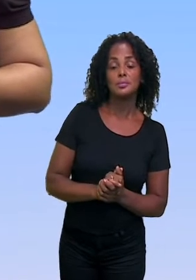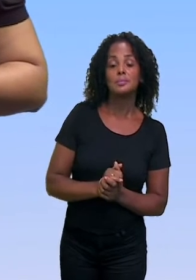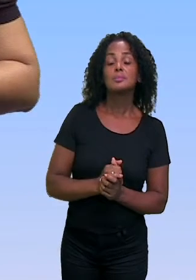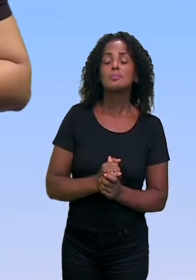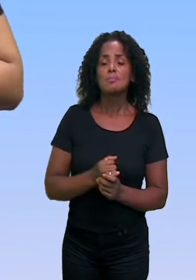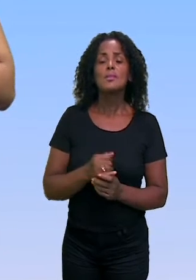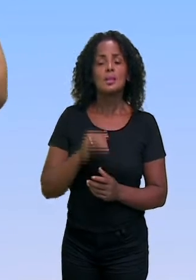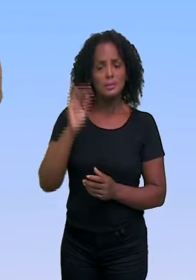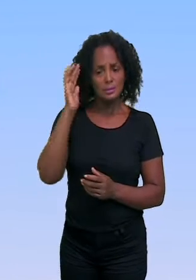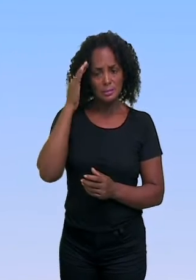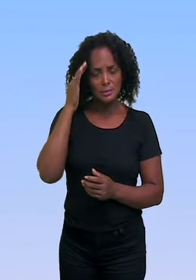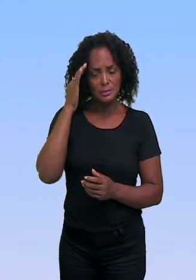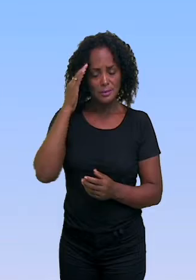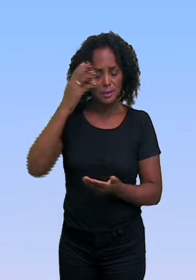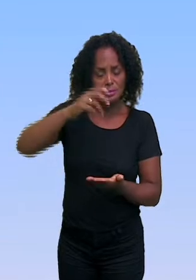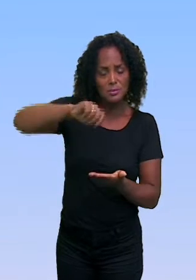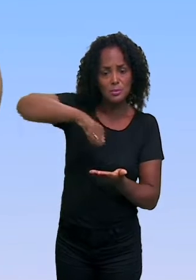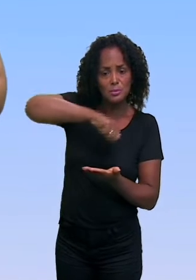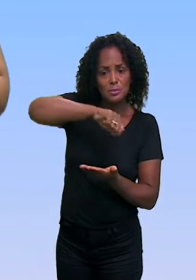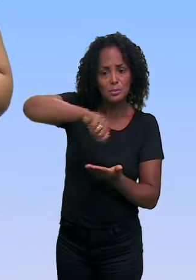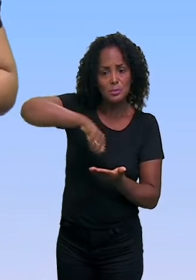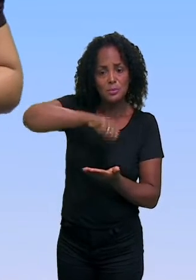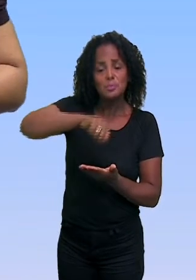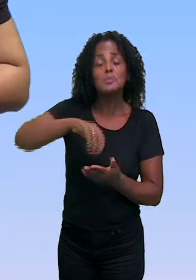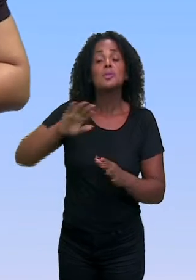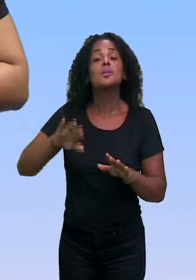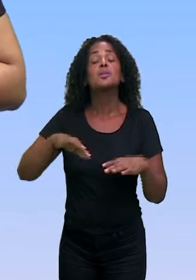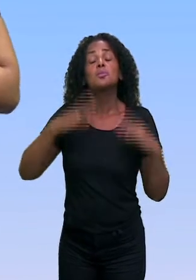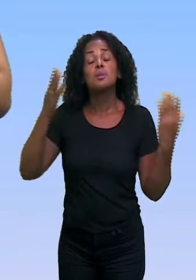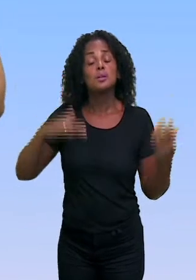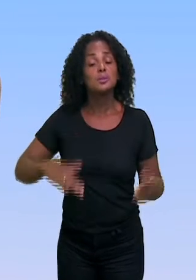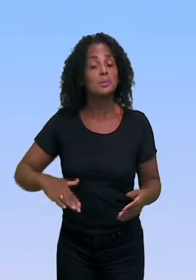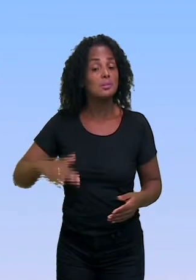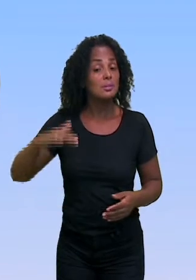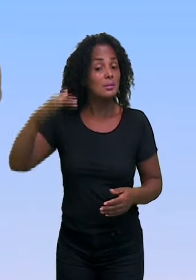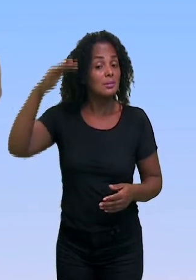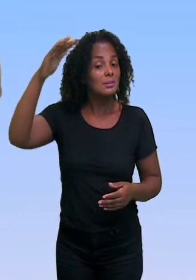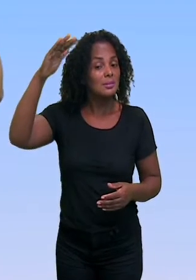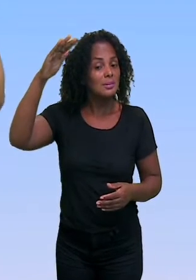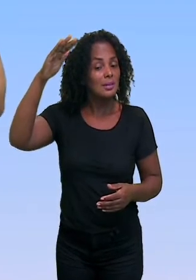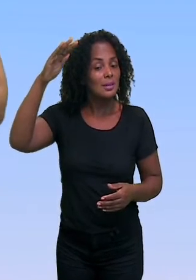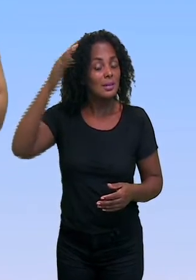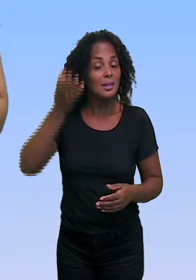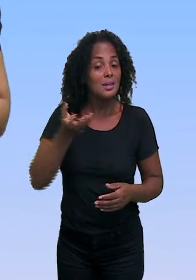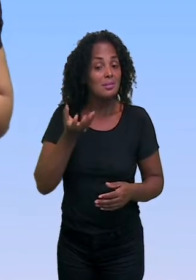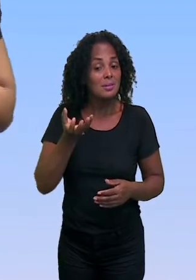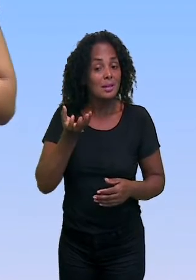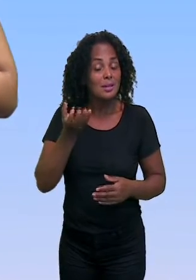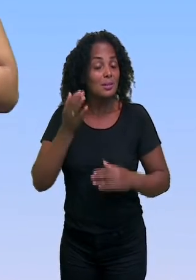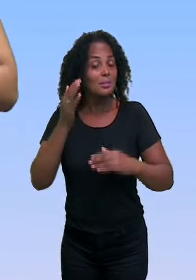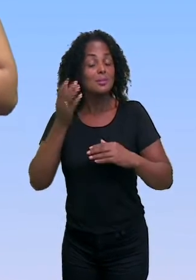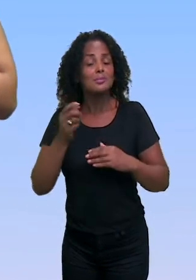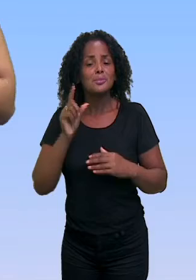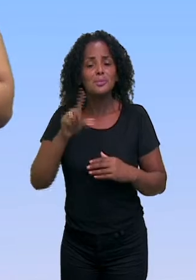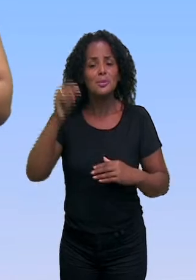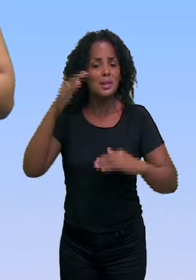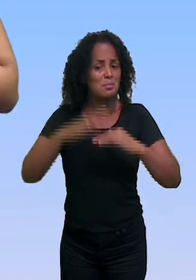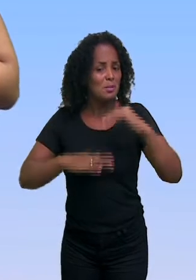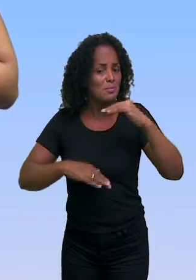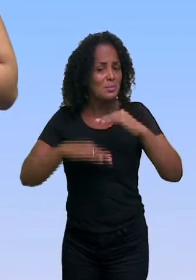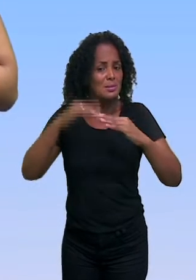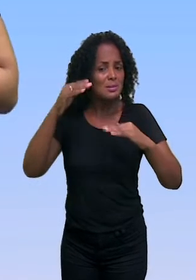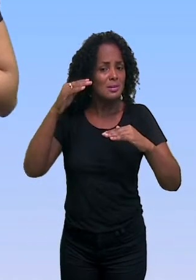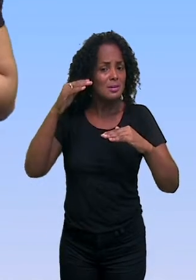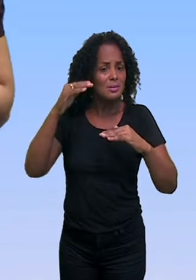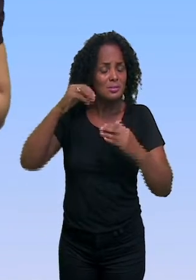i Grow Up quando eu crescer ai quem BH Cup quando eu